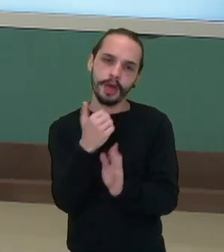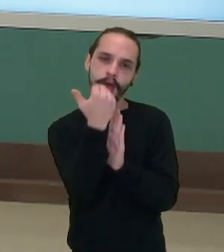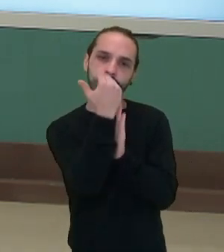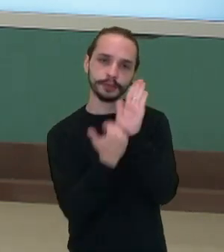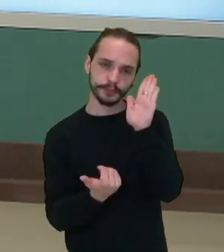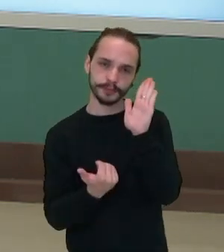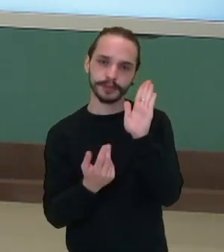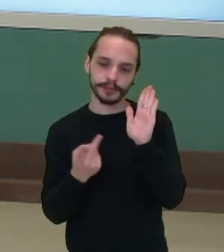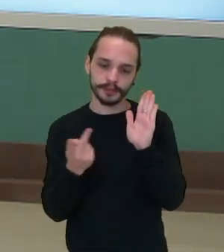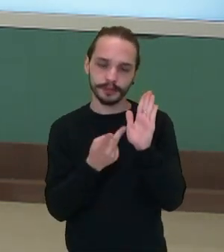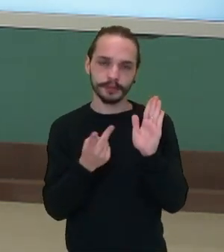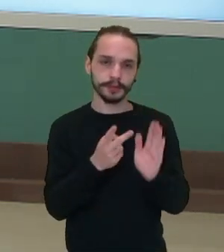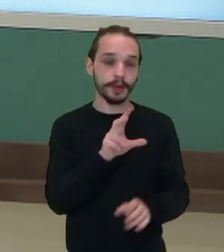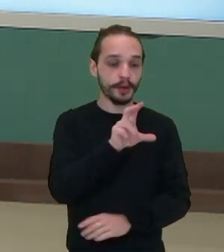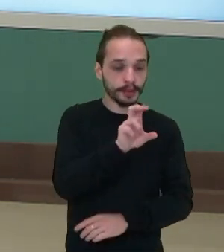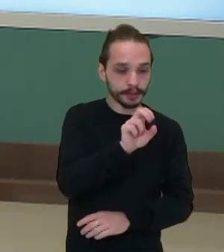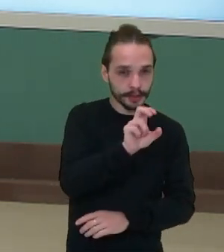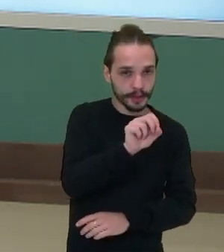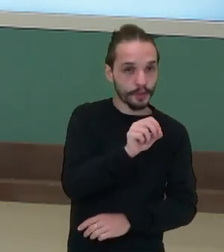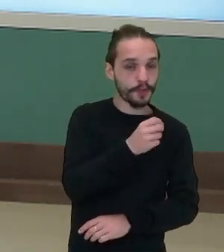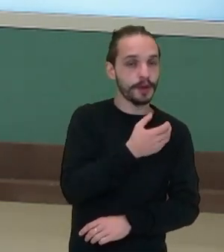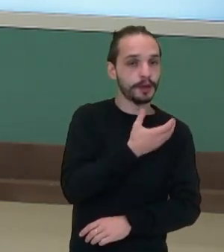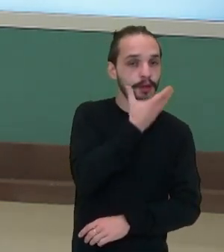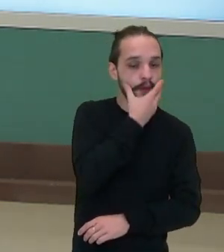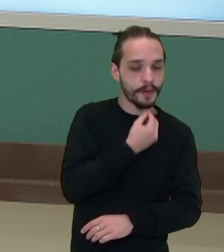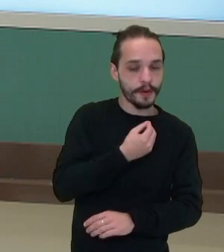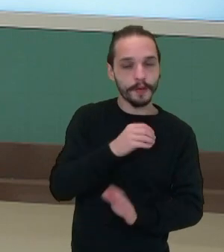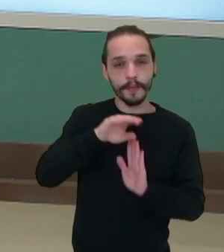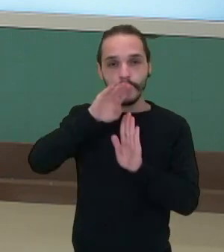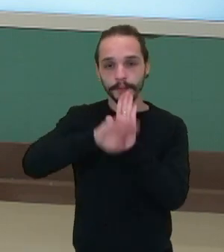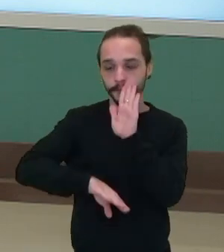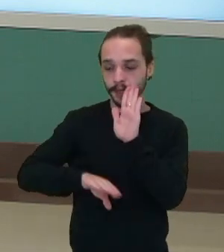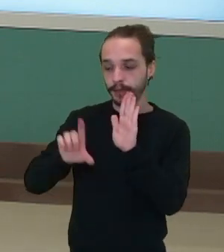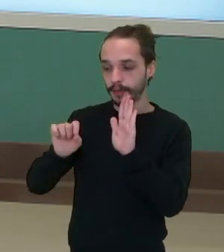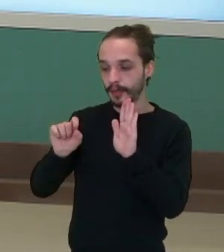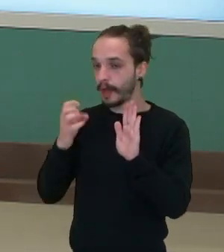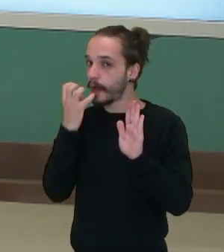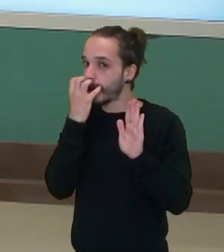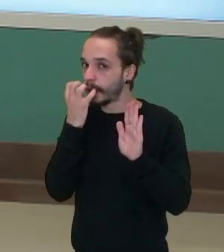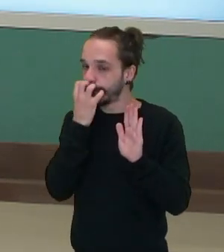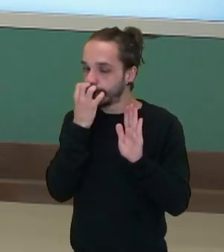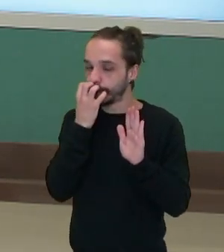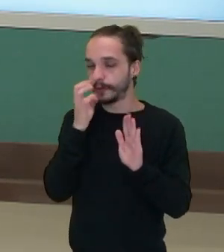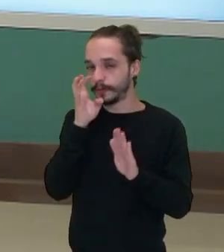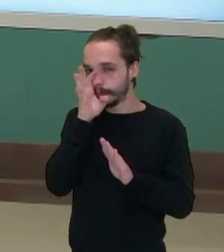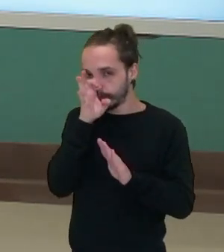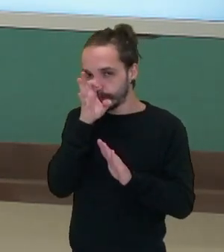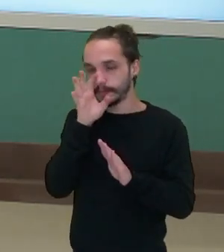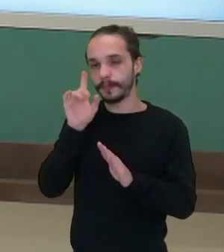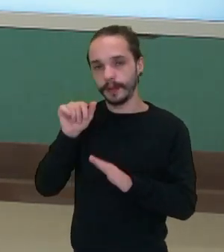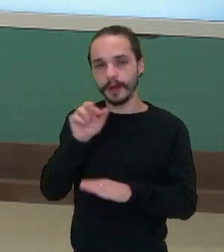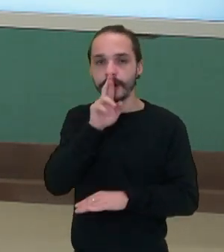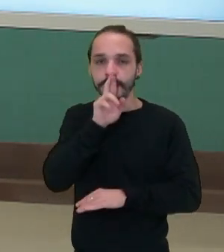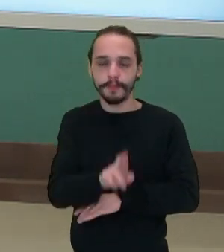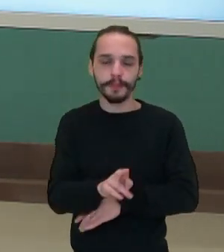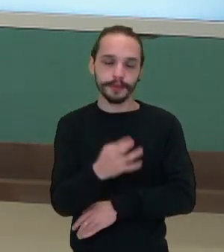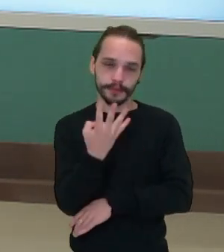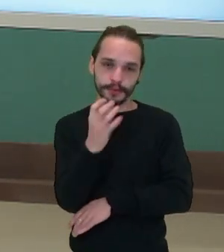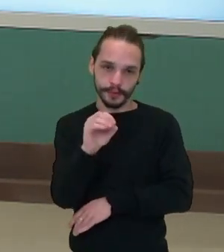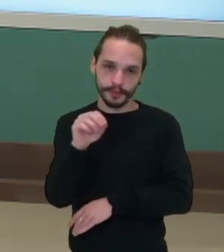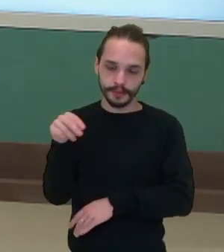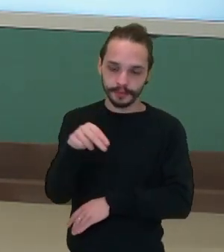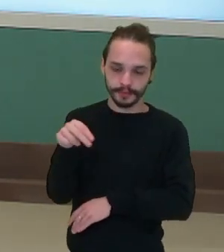Ou seja, 50 que o dono está fazendo menos 10, que é o que o cachorro resiste, a força resultante ela é 40